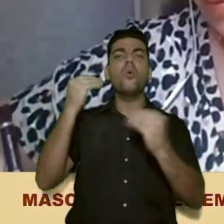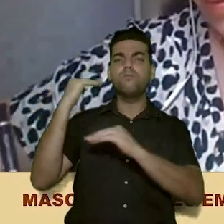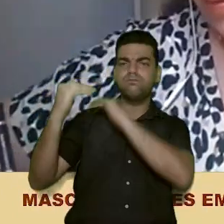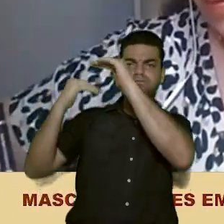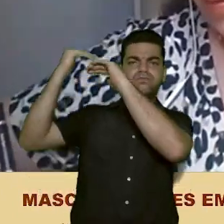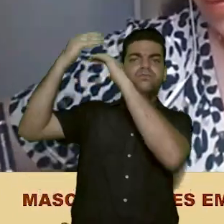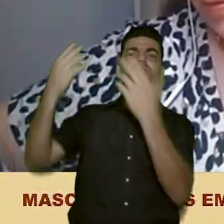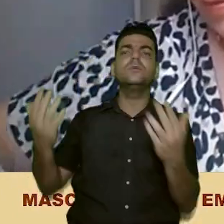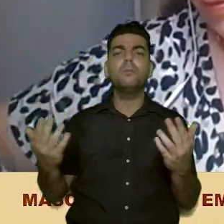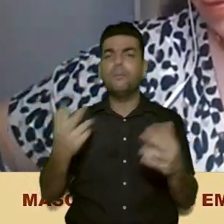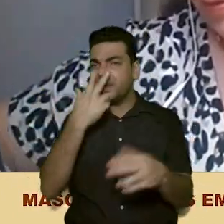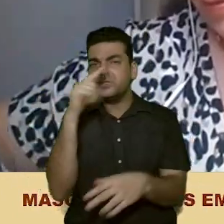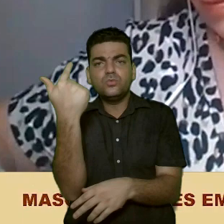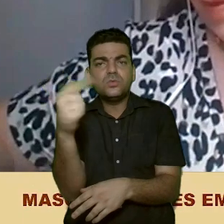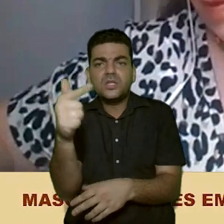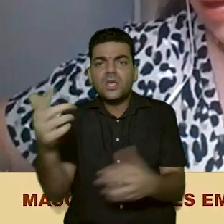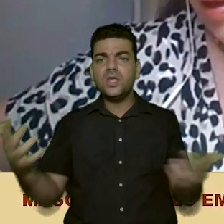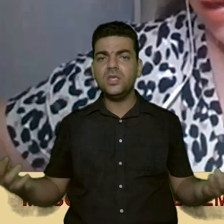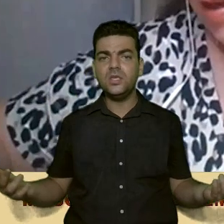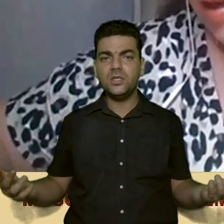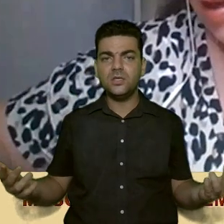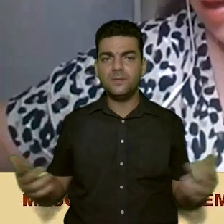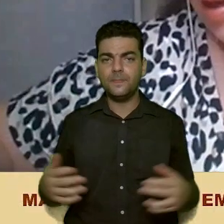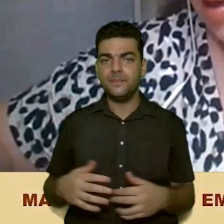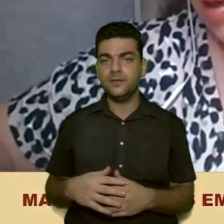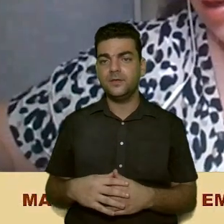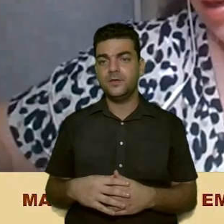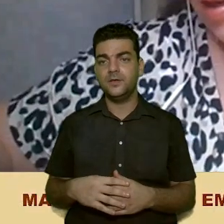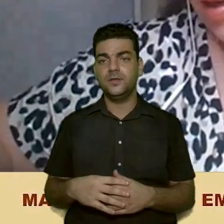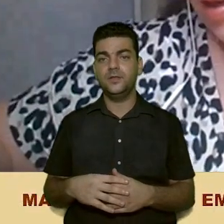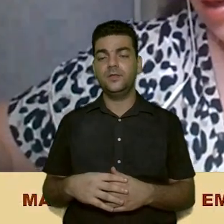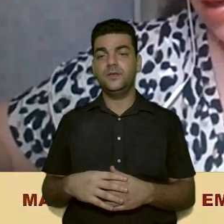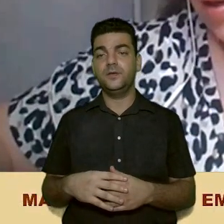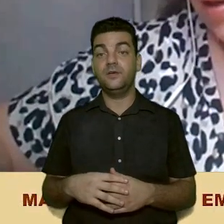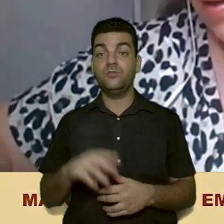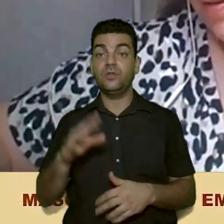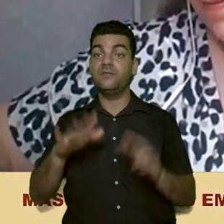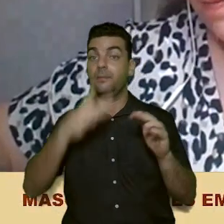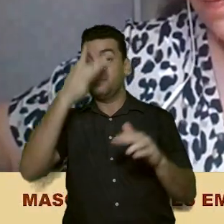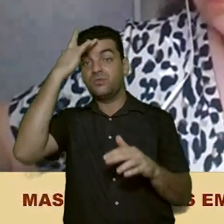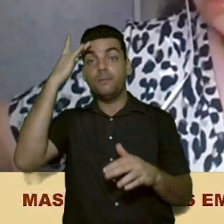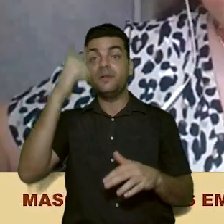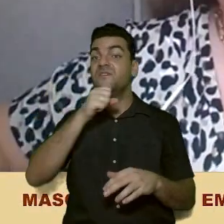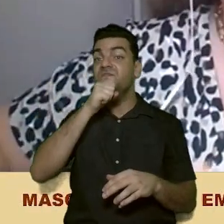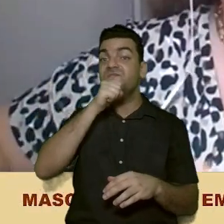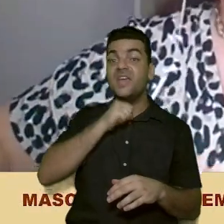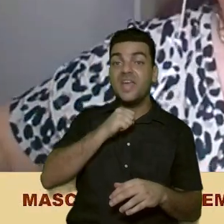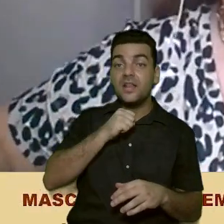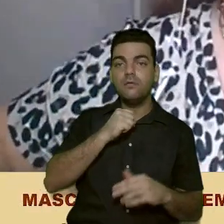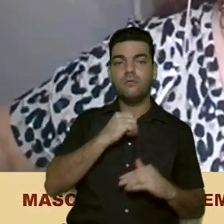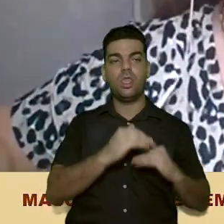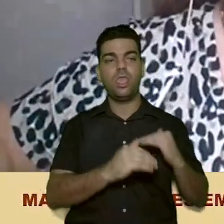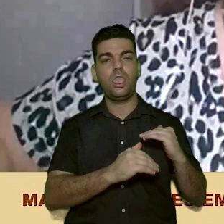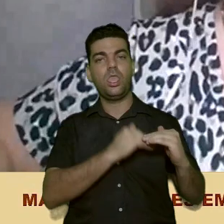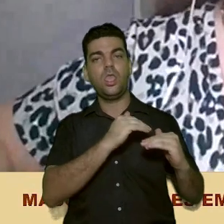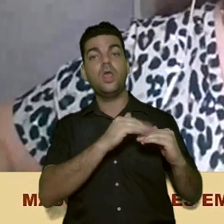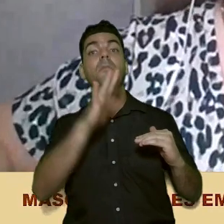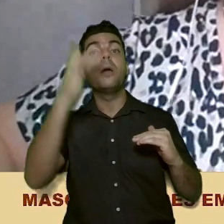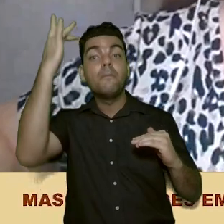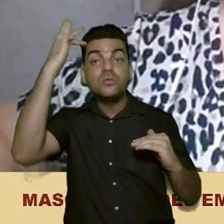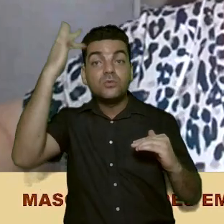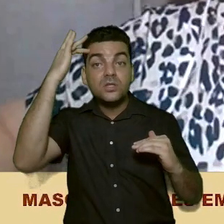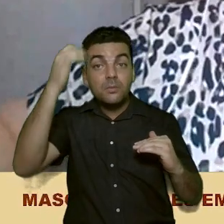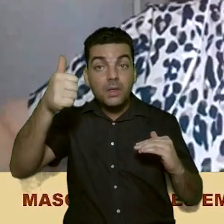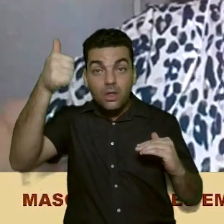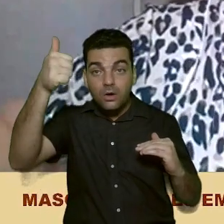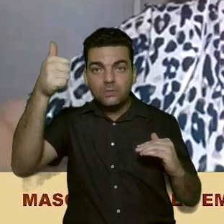Milu lá, falou, a Ângela Milu, né? Ela, me corrija se eu estiver errado, que ela falou que as pessoas envelhecem, mas não amadurecem. Pedro falou aqui também sobre